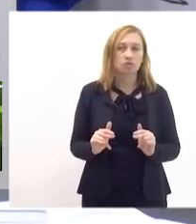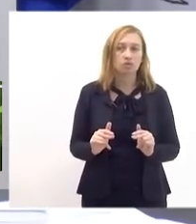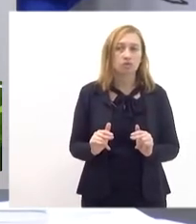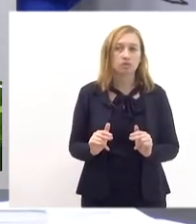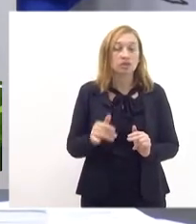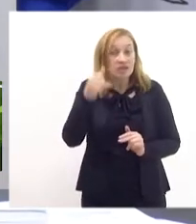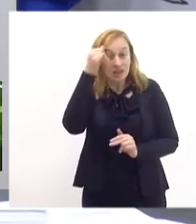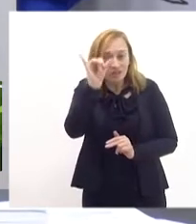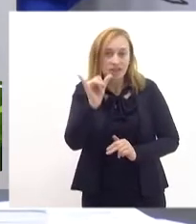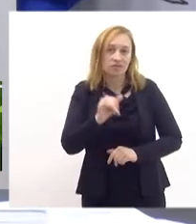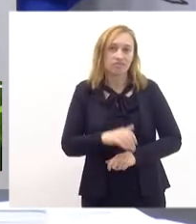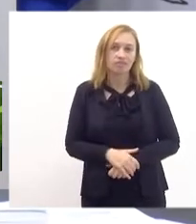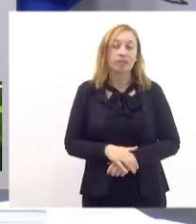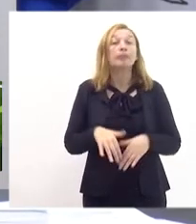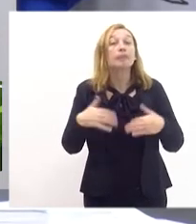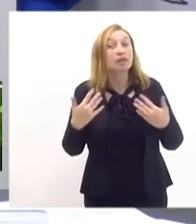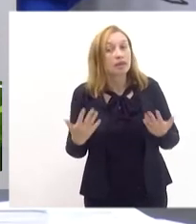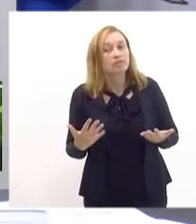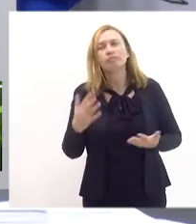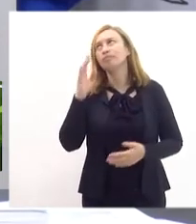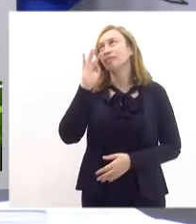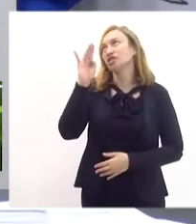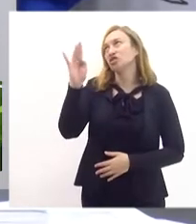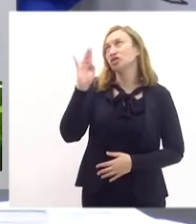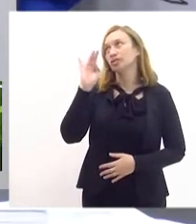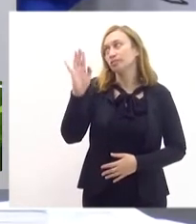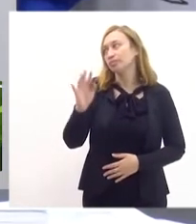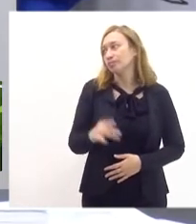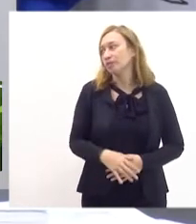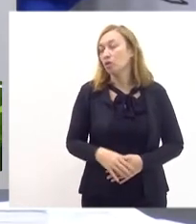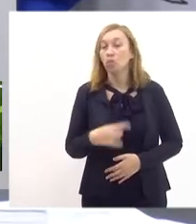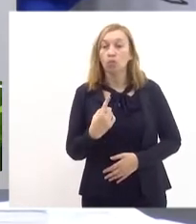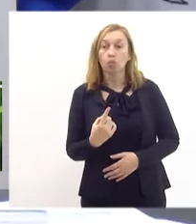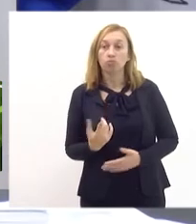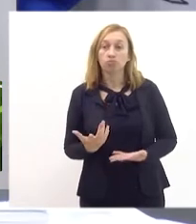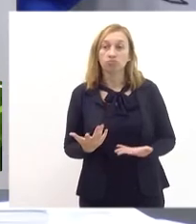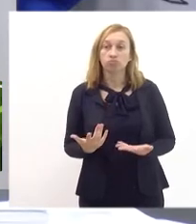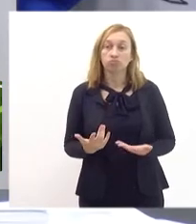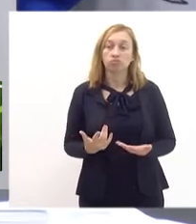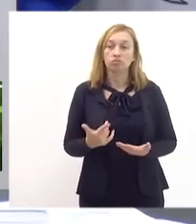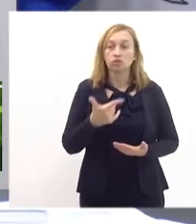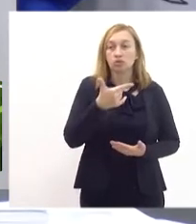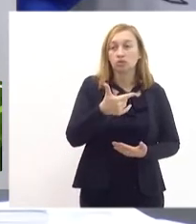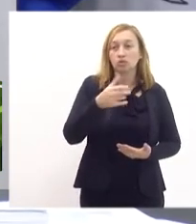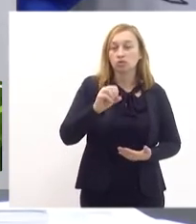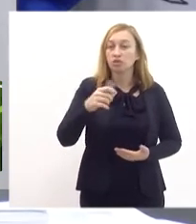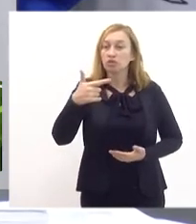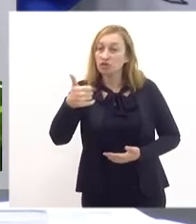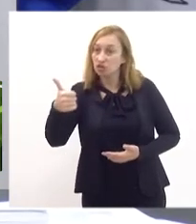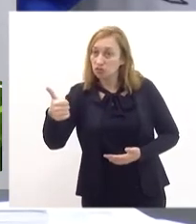preventivo. Então, imaginemos que, no exercício de 2021,